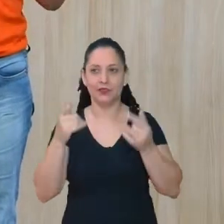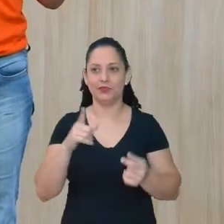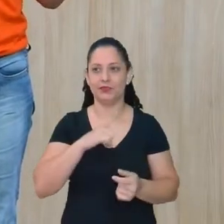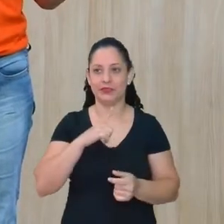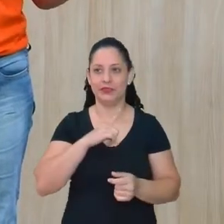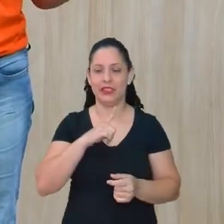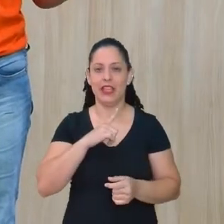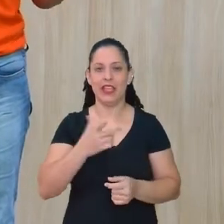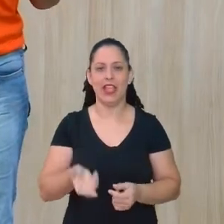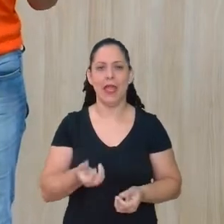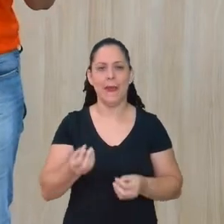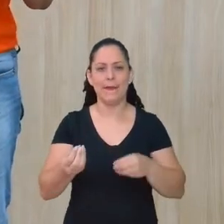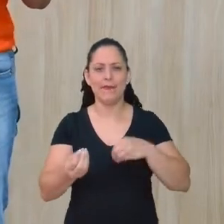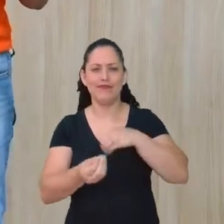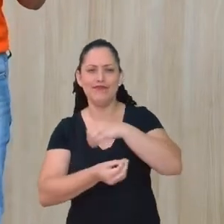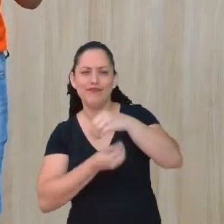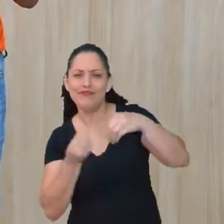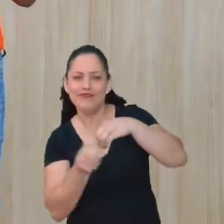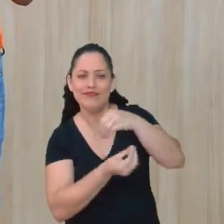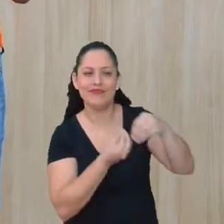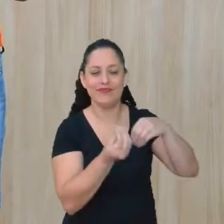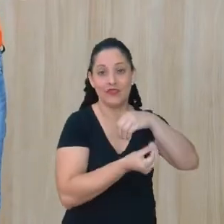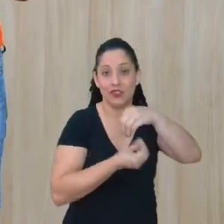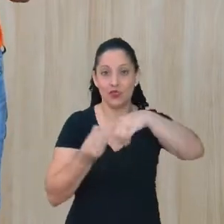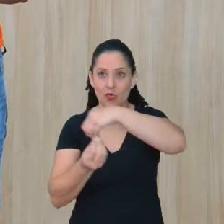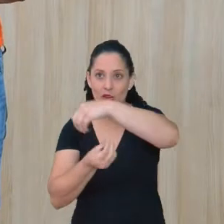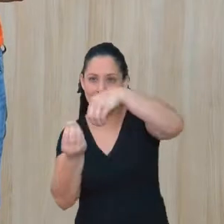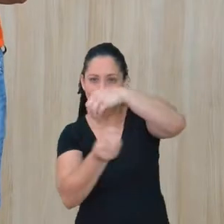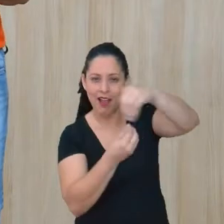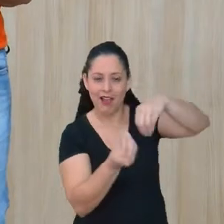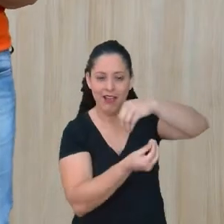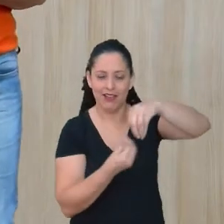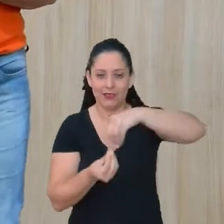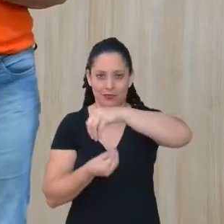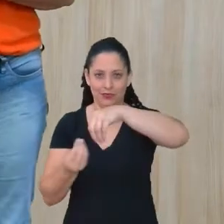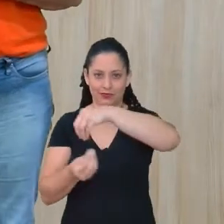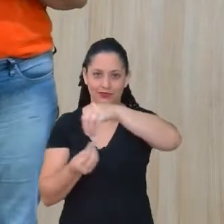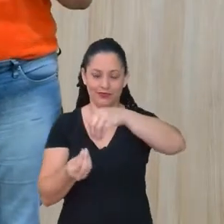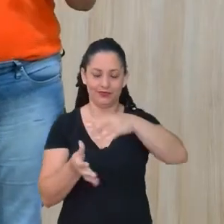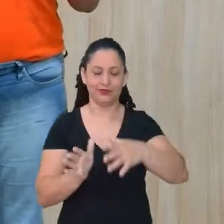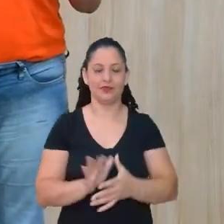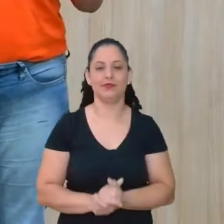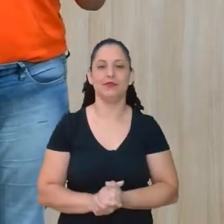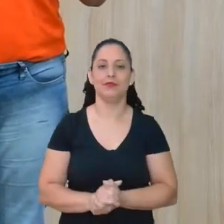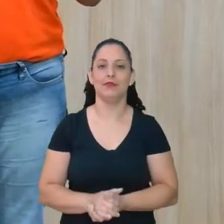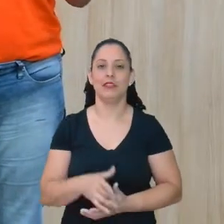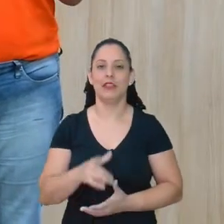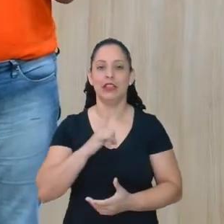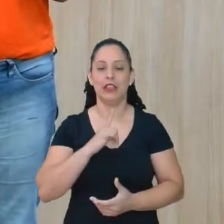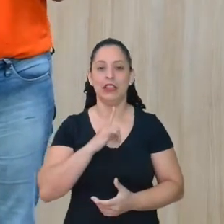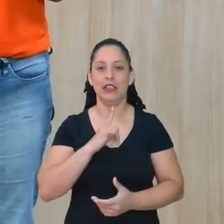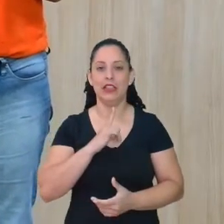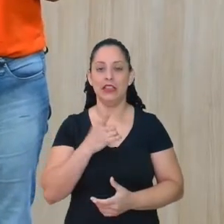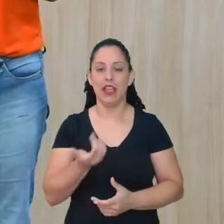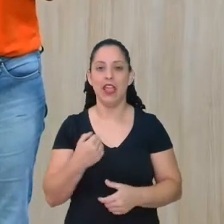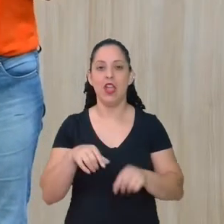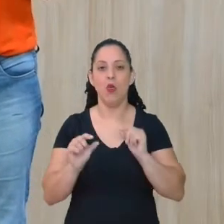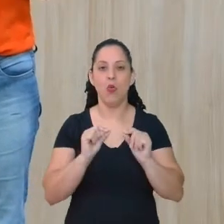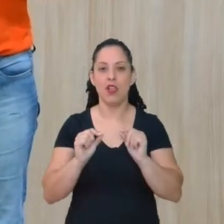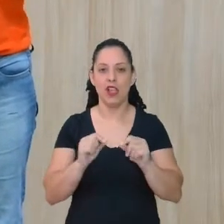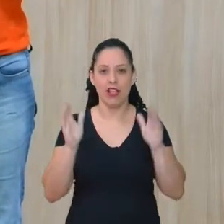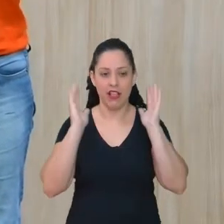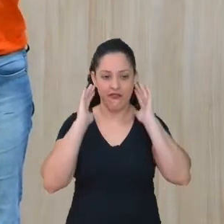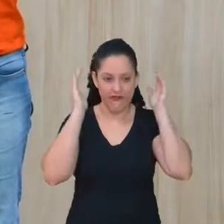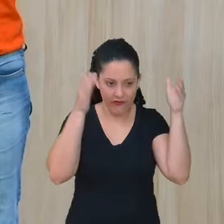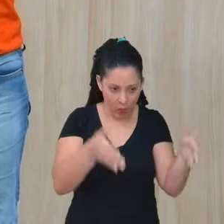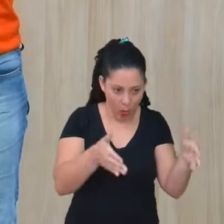bem híbrido, né, um teatro que já vai misturando, se misturando, né, saindo um pouco do quadrado